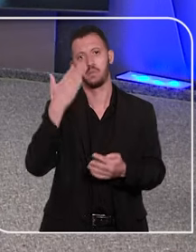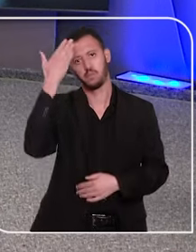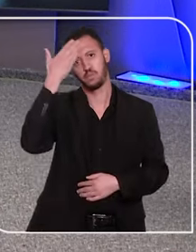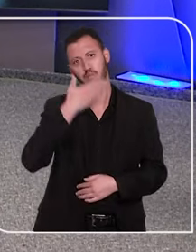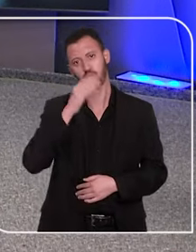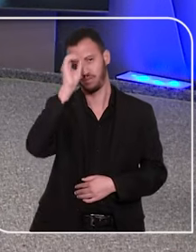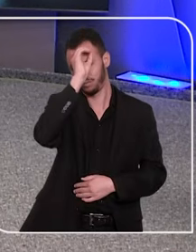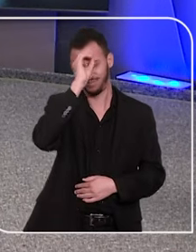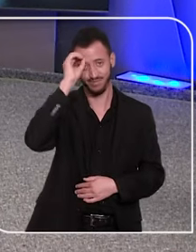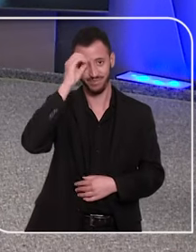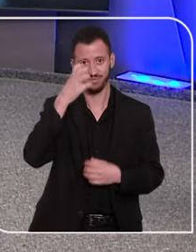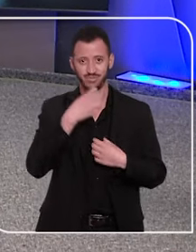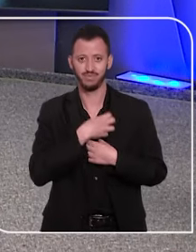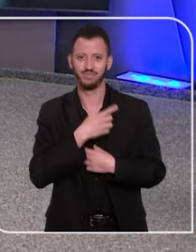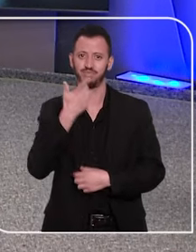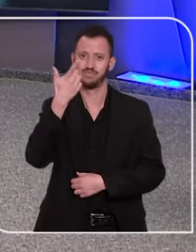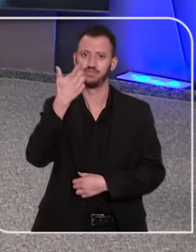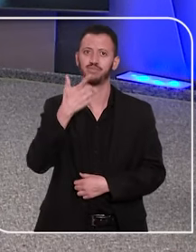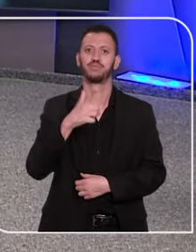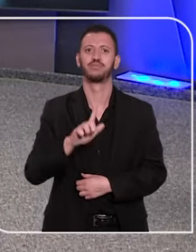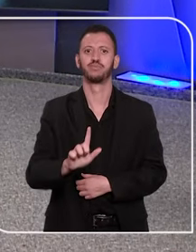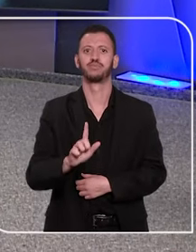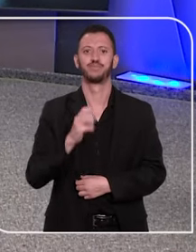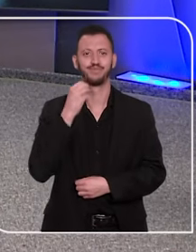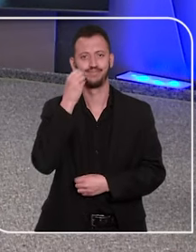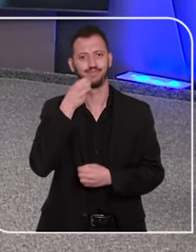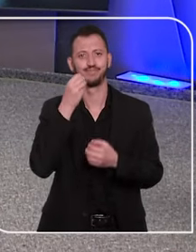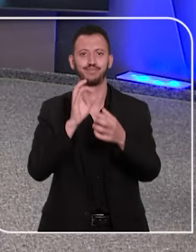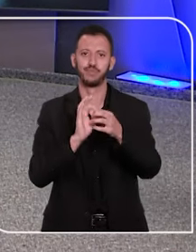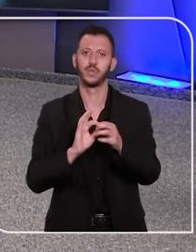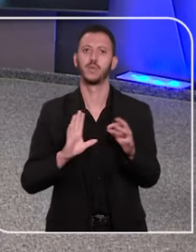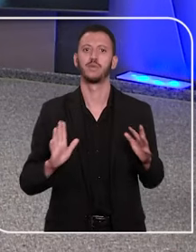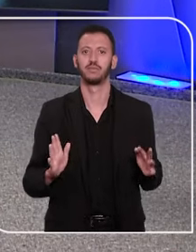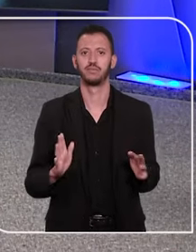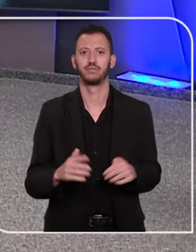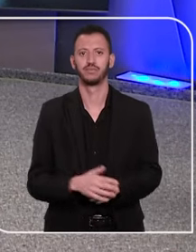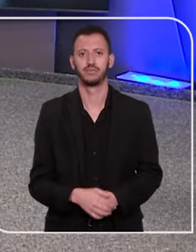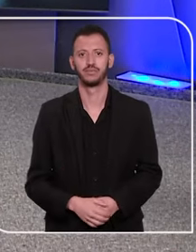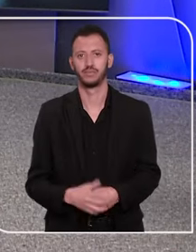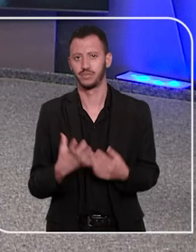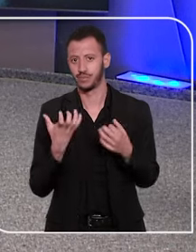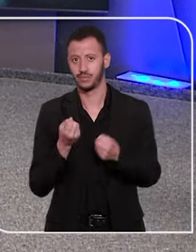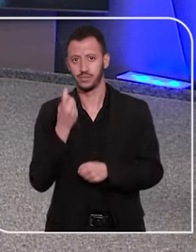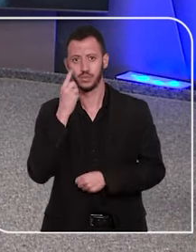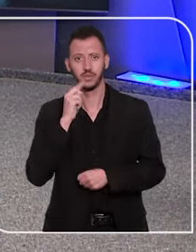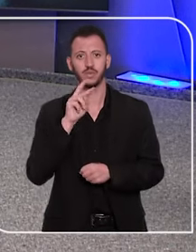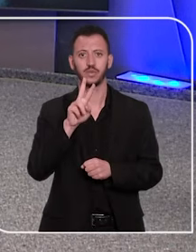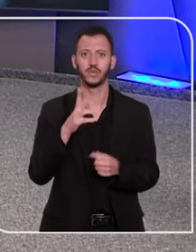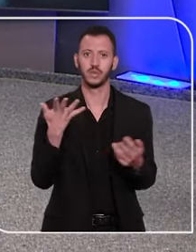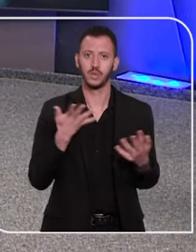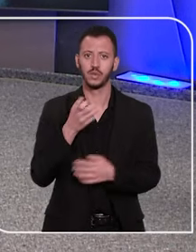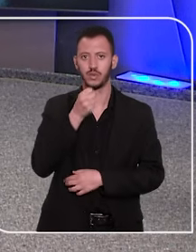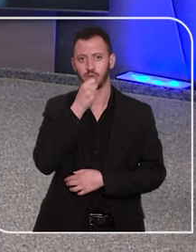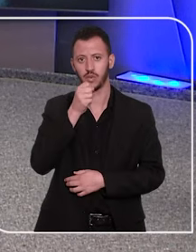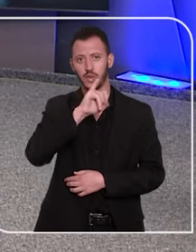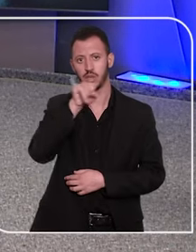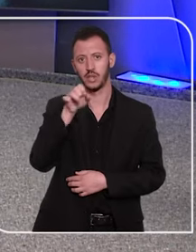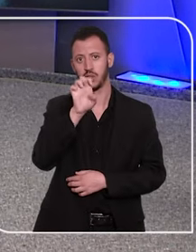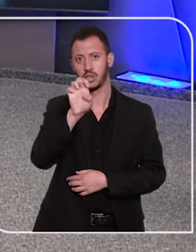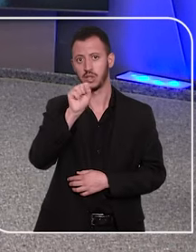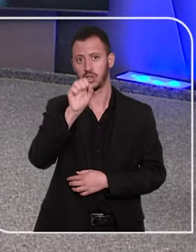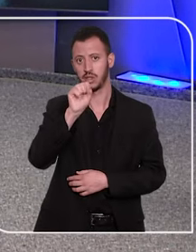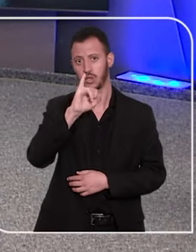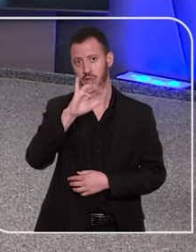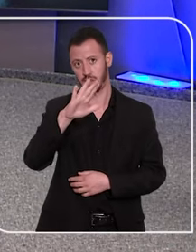provar a inocência E sentir novamente o gosto da Liberdade vamos conferir na reportagem